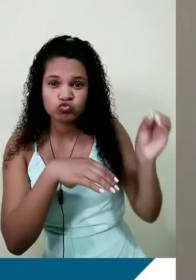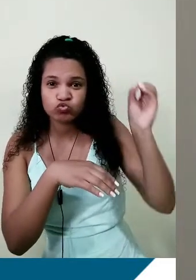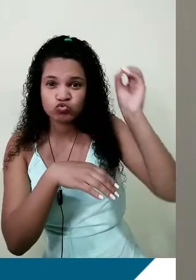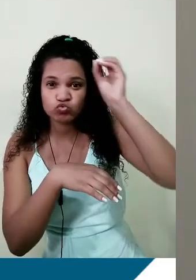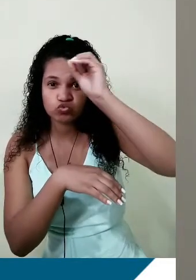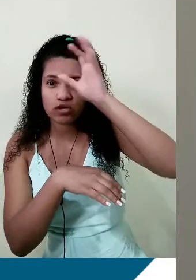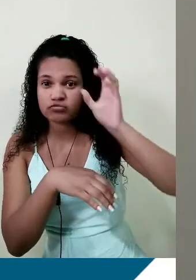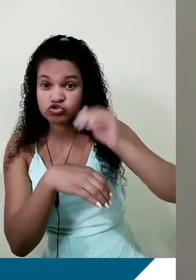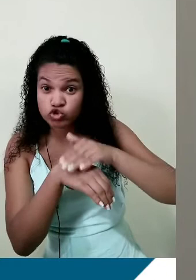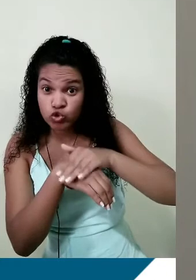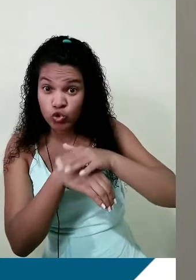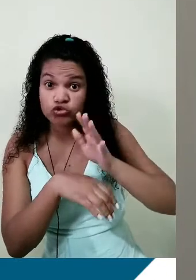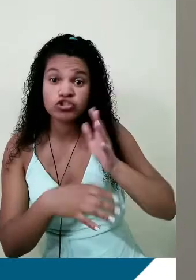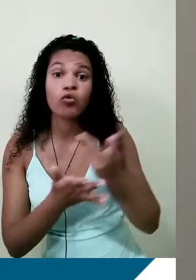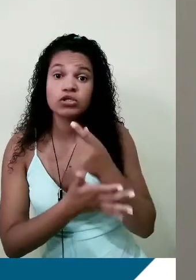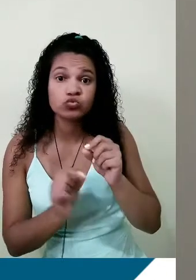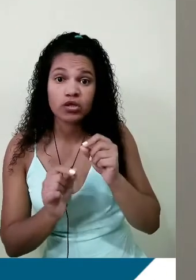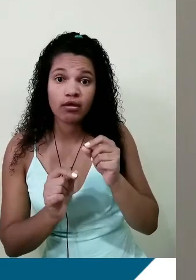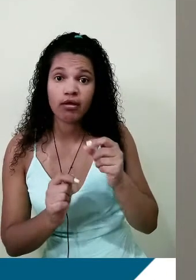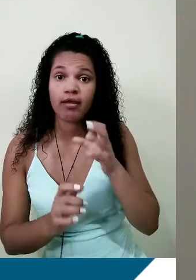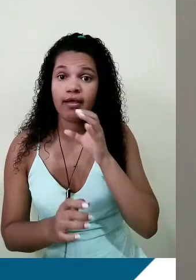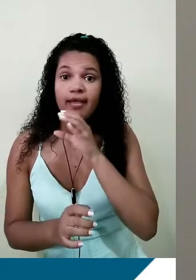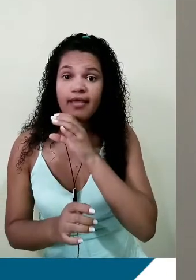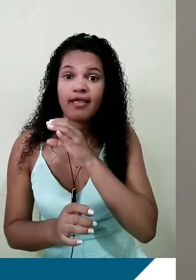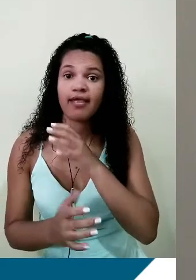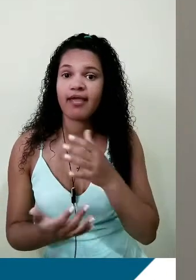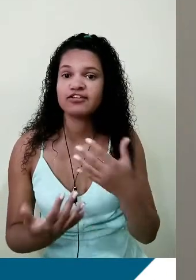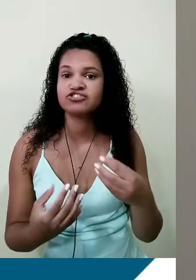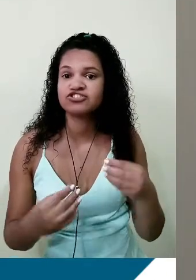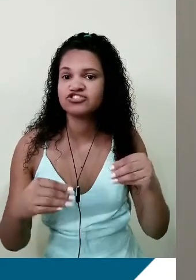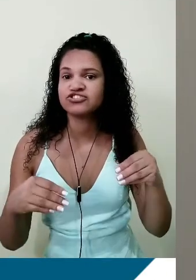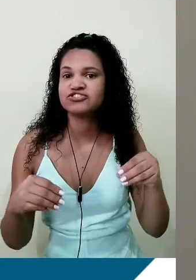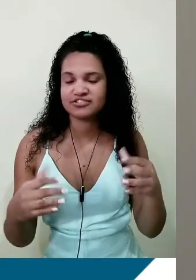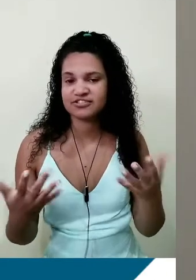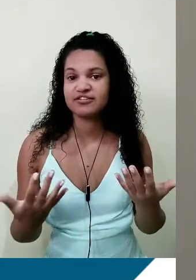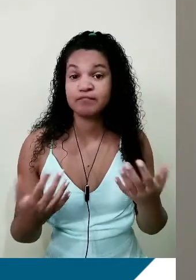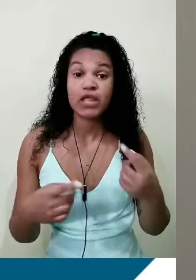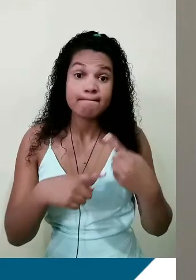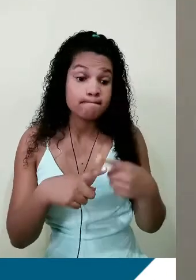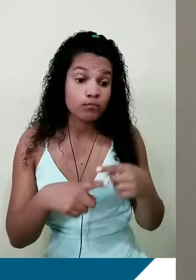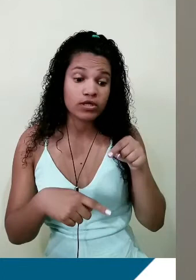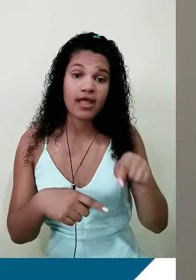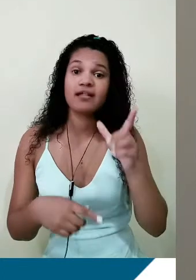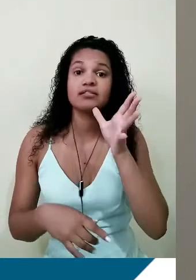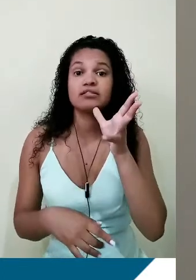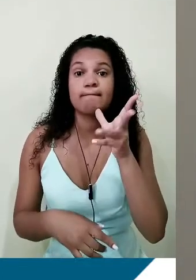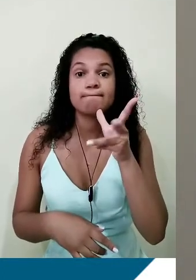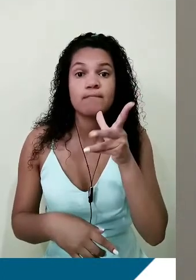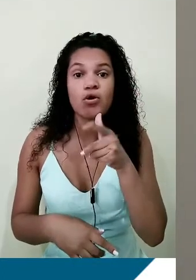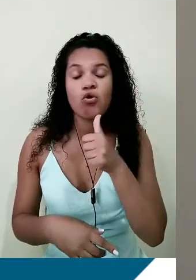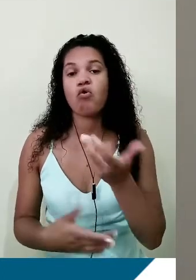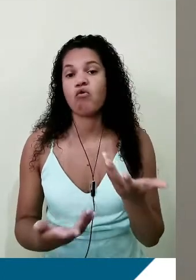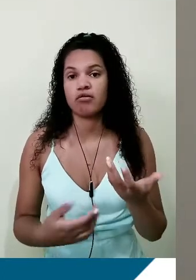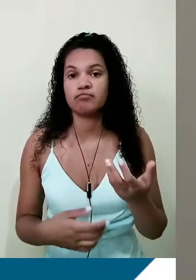mais agradável, ela fica mais morninha, porque ela demora a esfriar. Então, a água